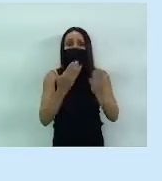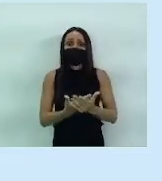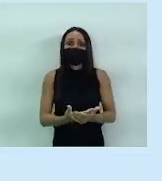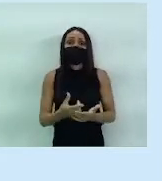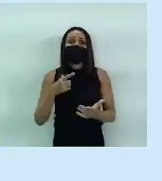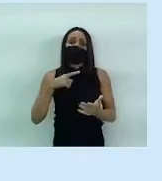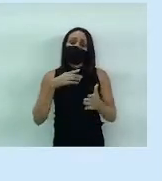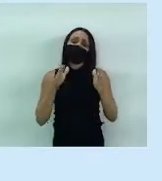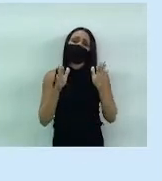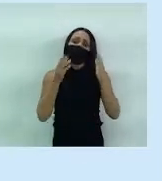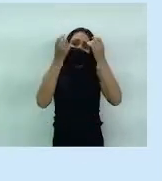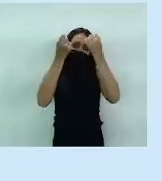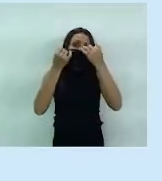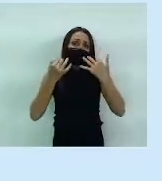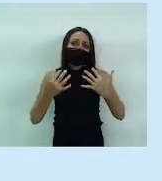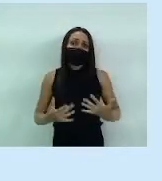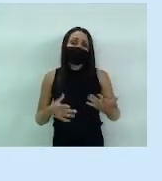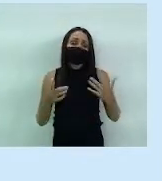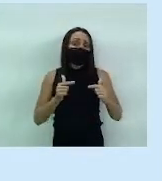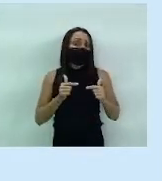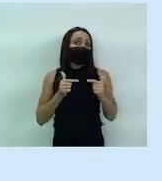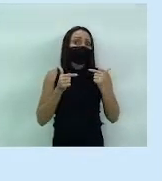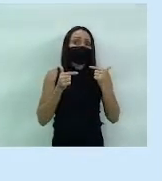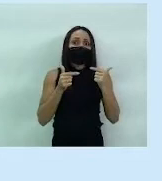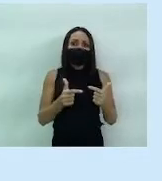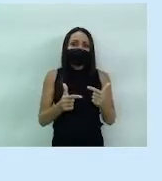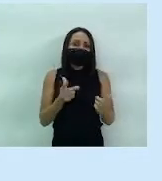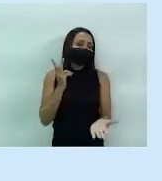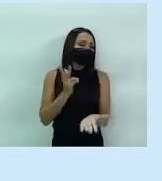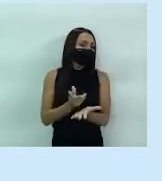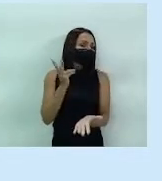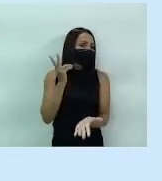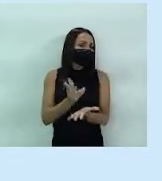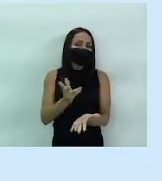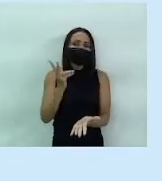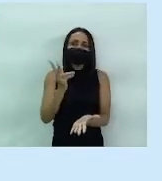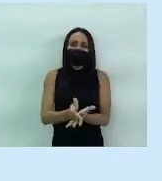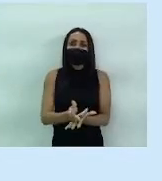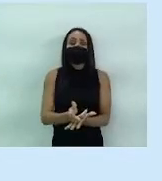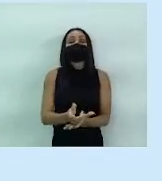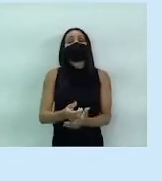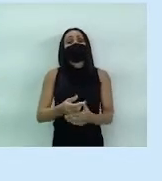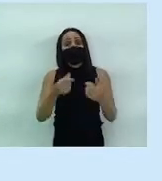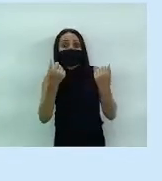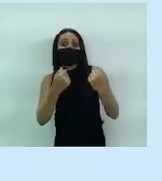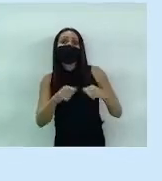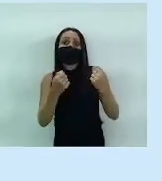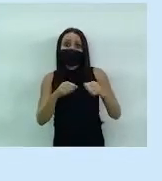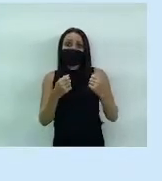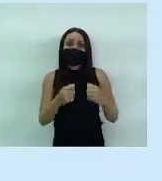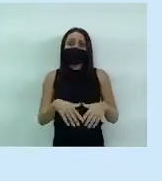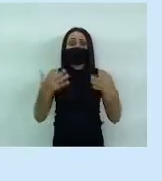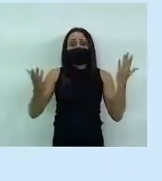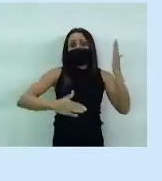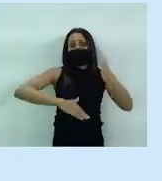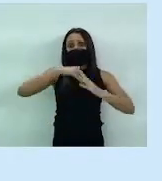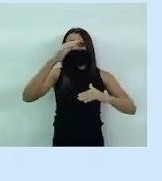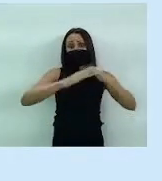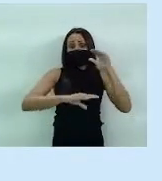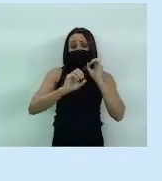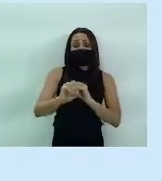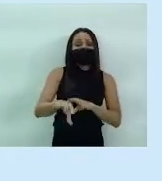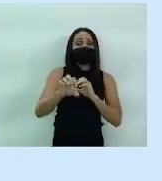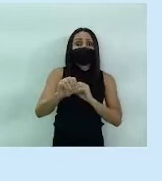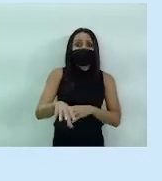que enfatizar que essa luta é uma luta constante e que a gente precisa, enquanto profissionais da